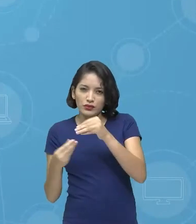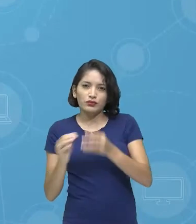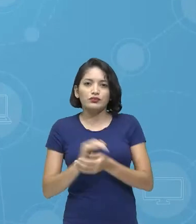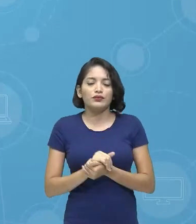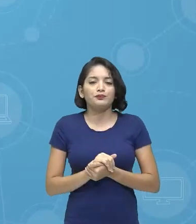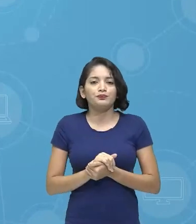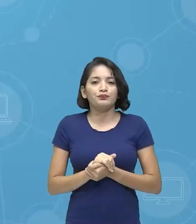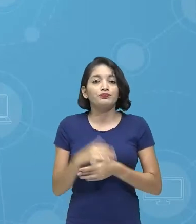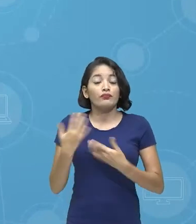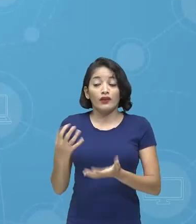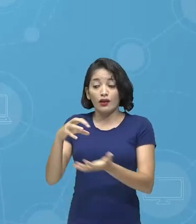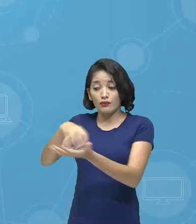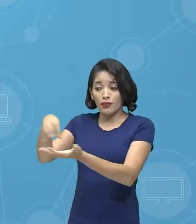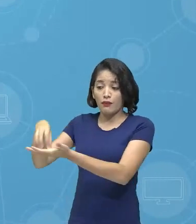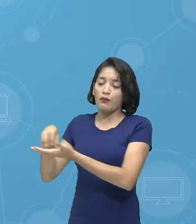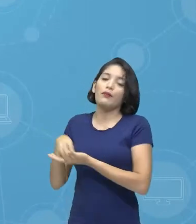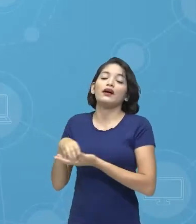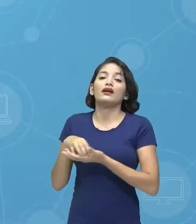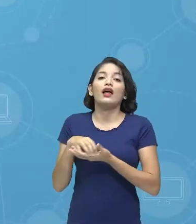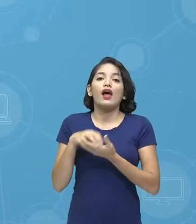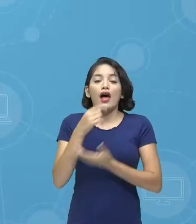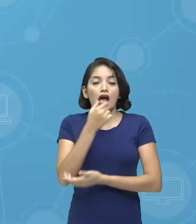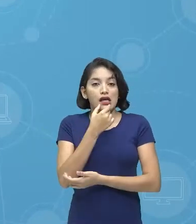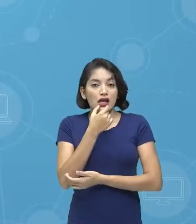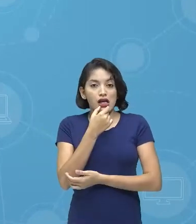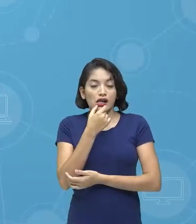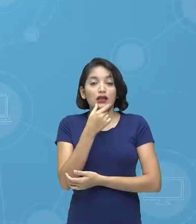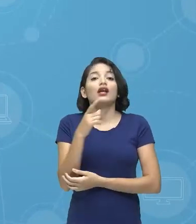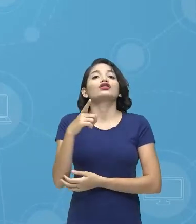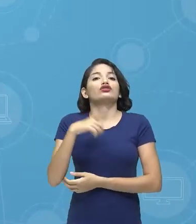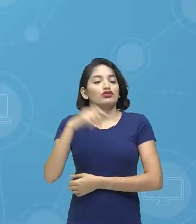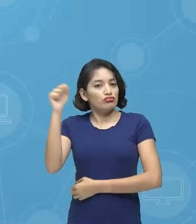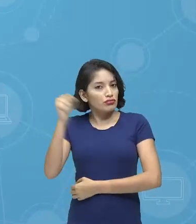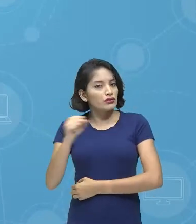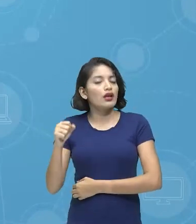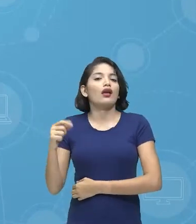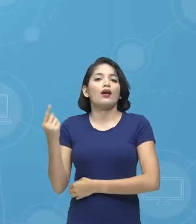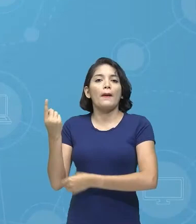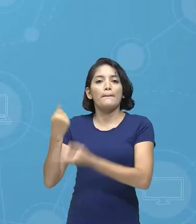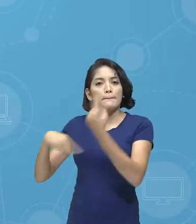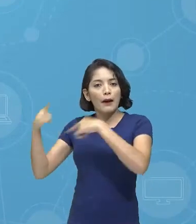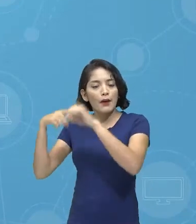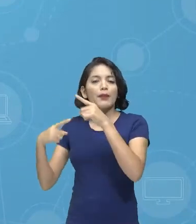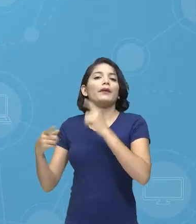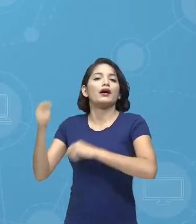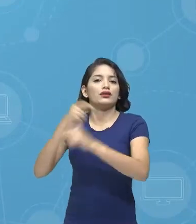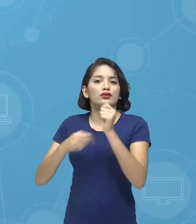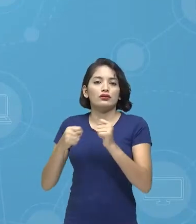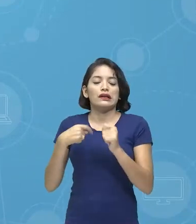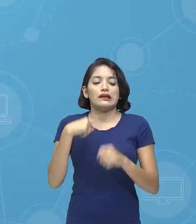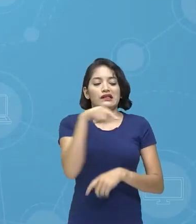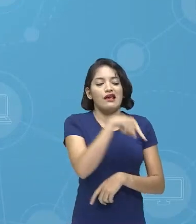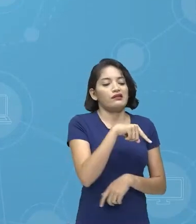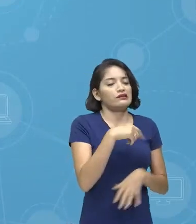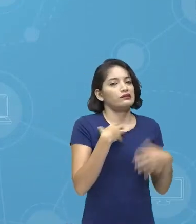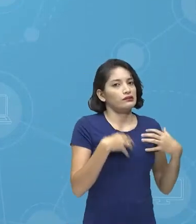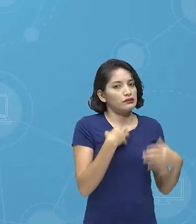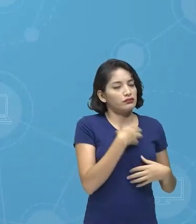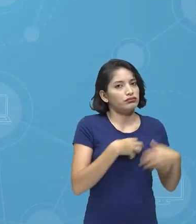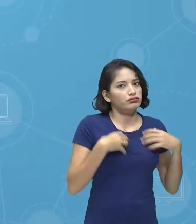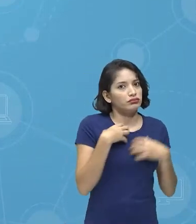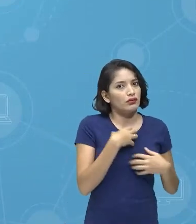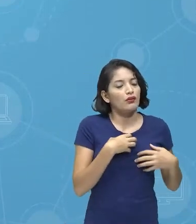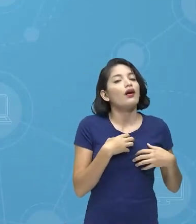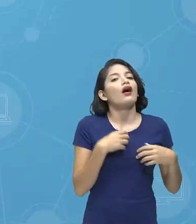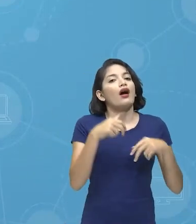colônias inglesas no continente americano, elas tinham, sim, um grau de desenvolvimento econômico que incomodou a metrópole. Então, é dali que nós